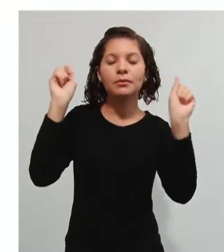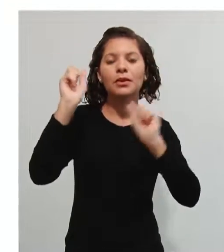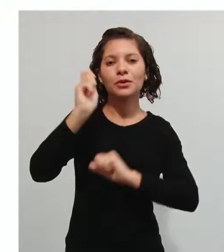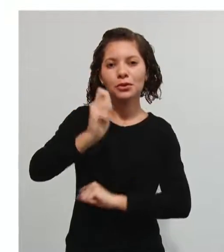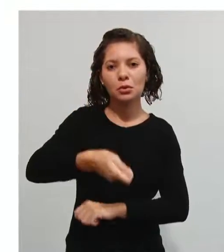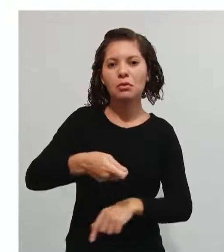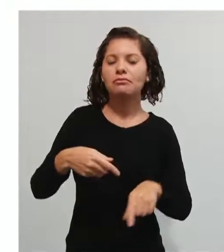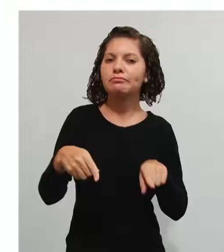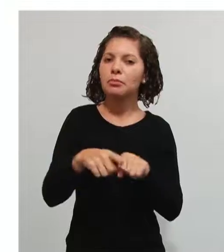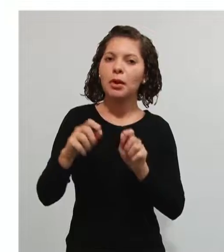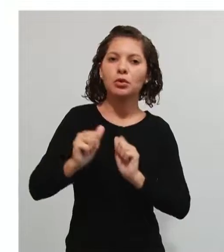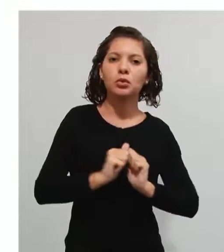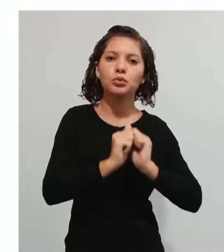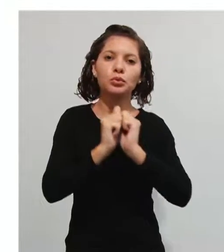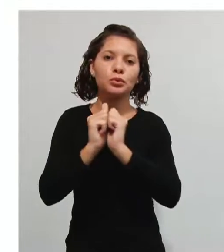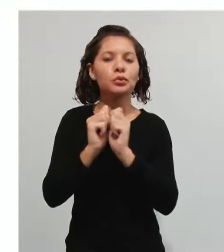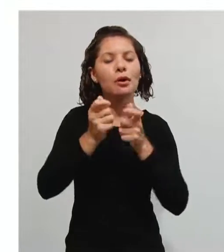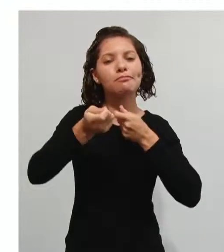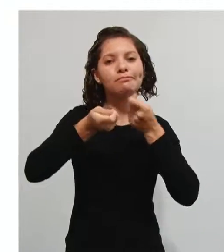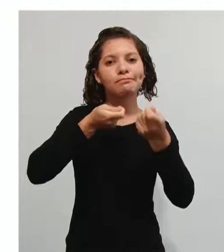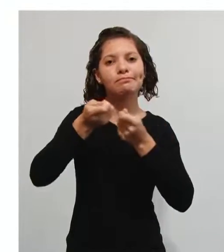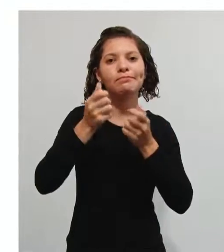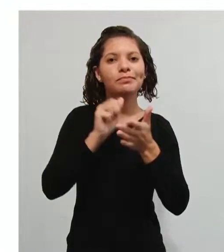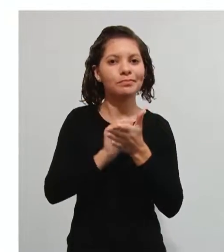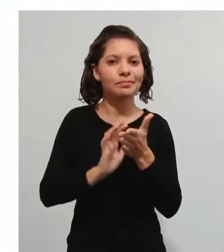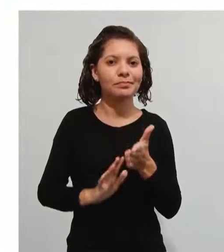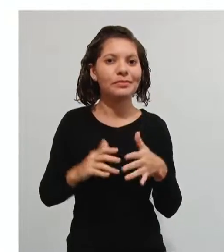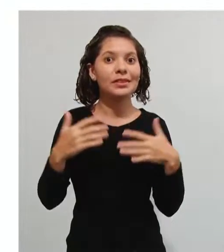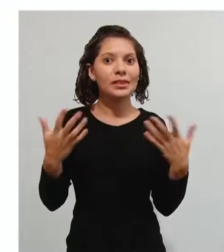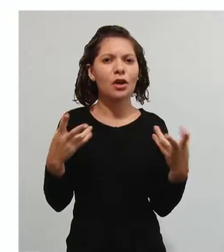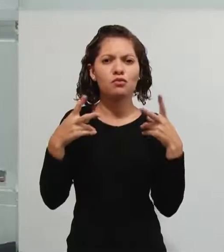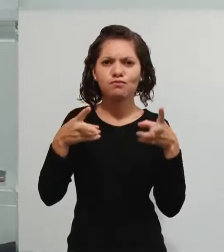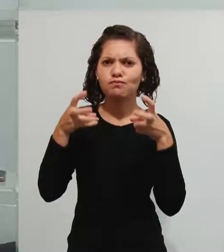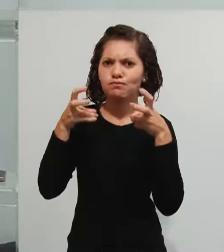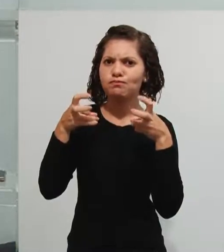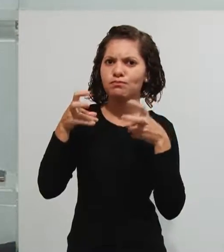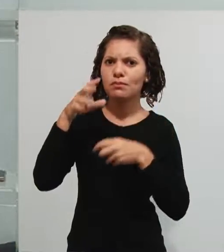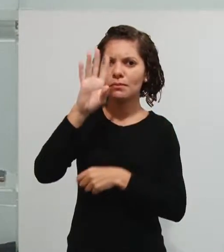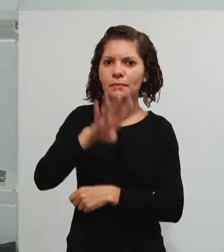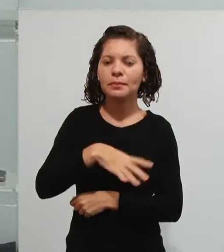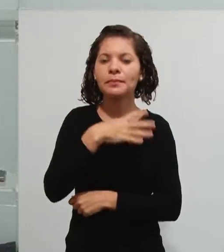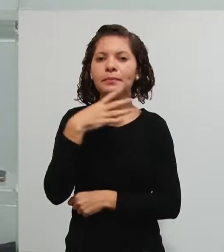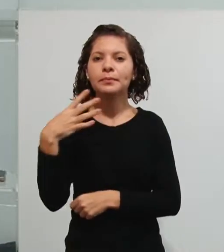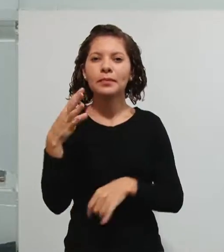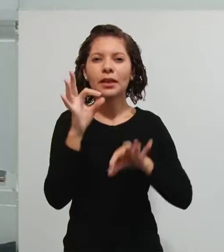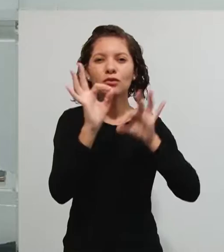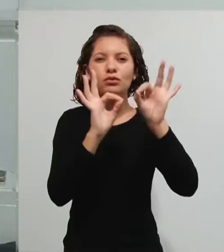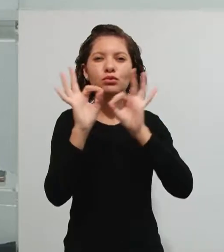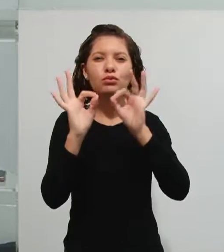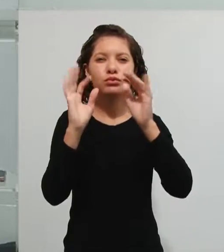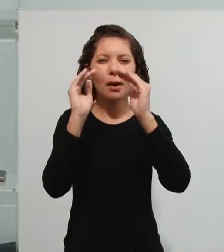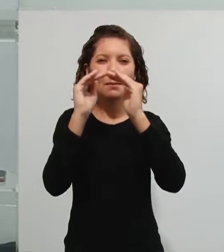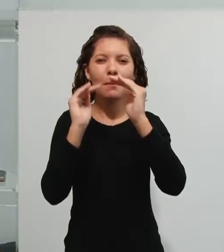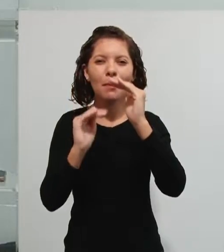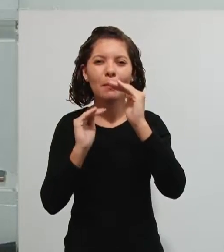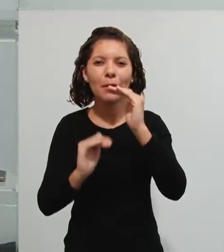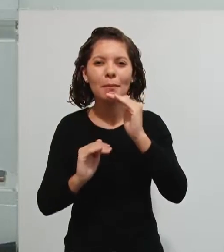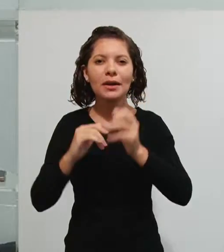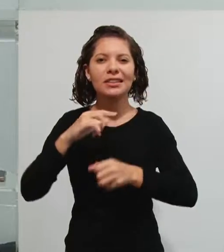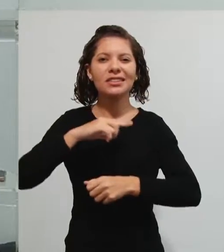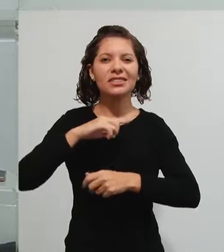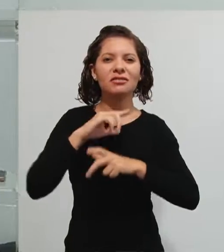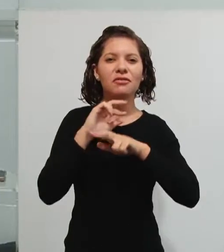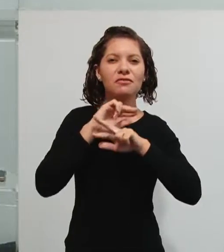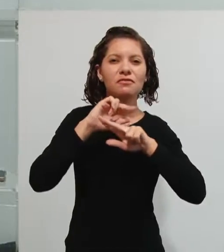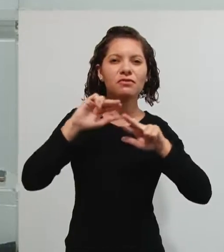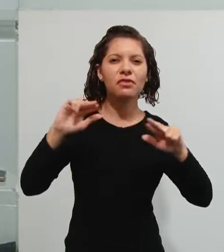faz o controle dessas atividades. Então, percebam que nessa organização hierárquica nós temos